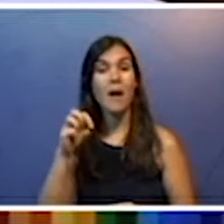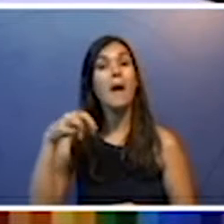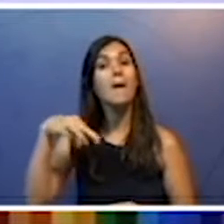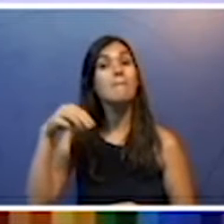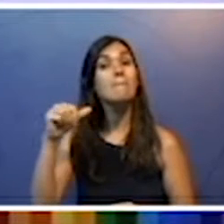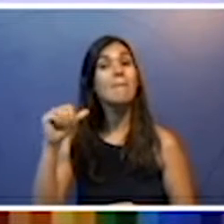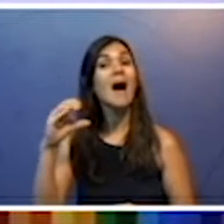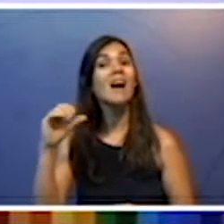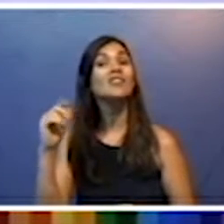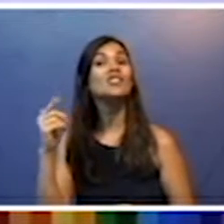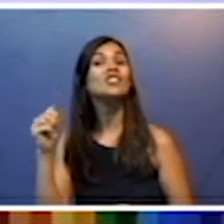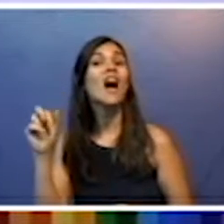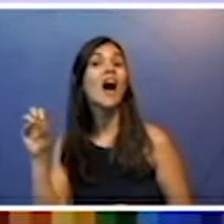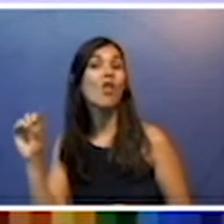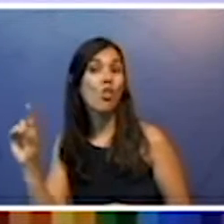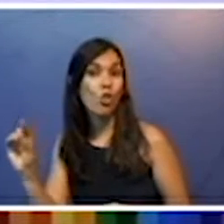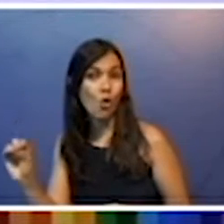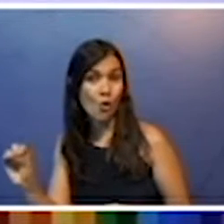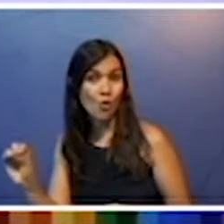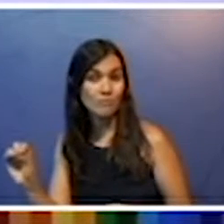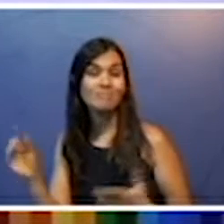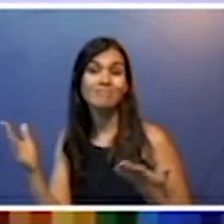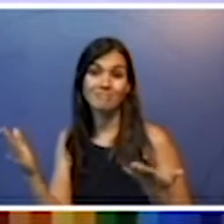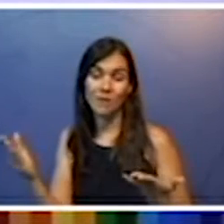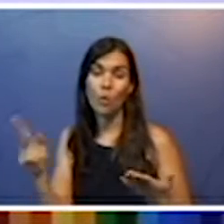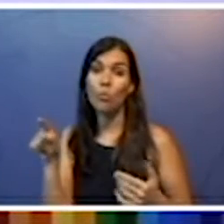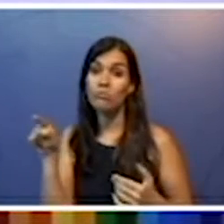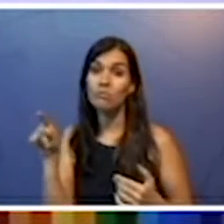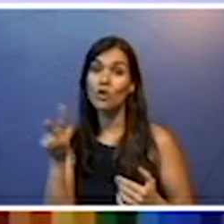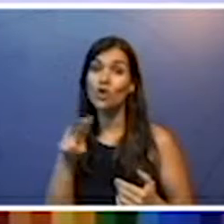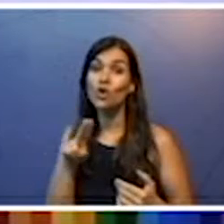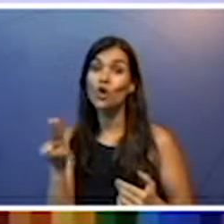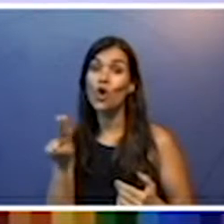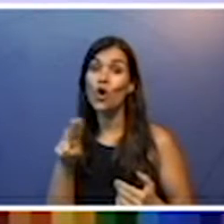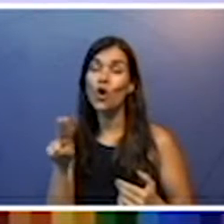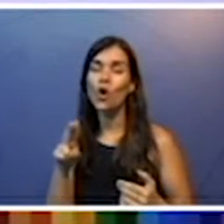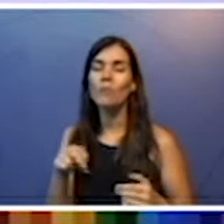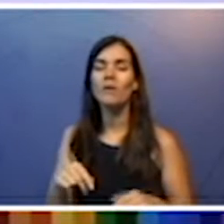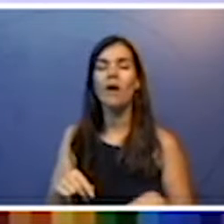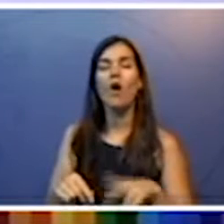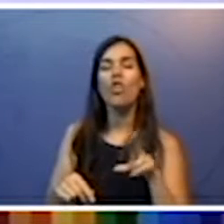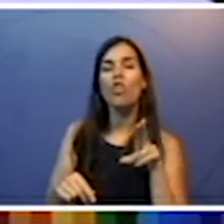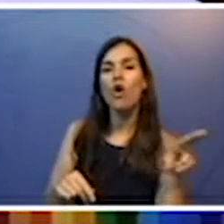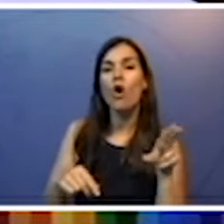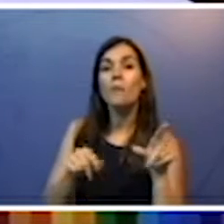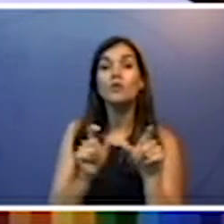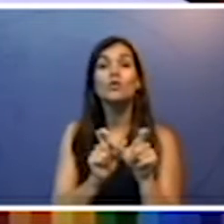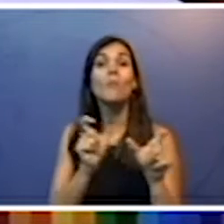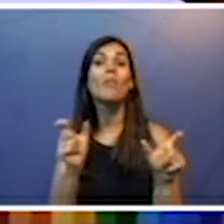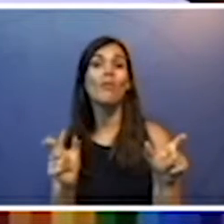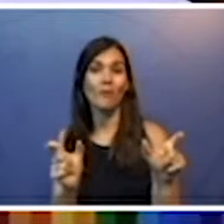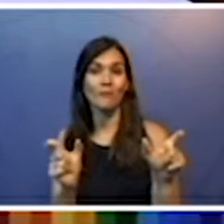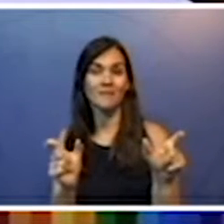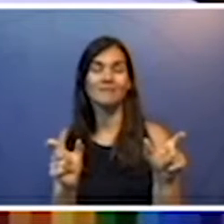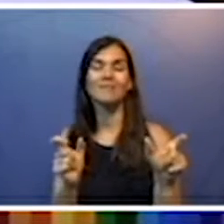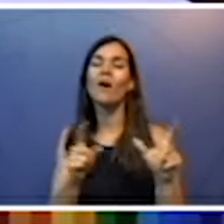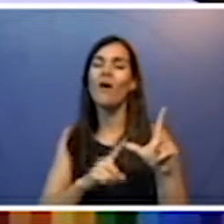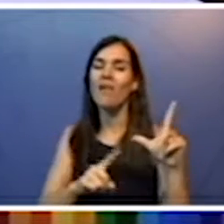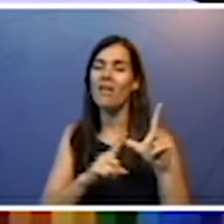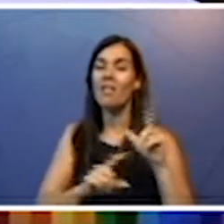Paulo Machado. Então, é um sobrenome. Eu começo com